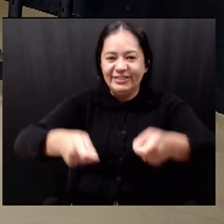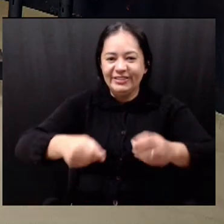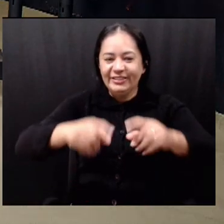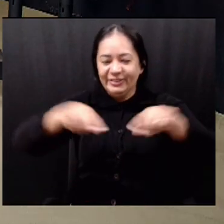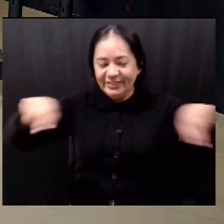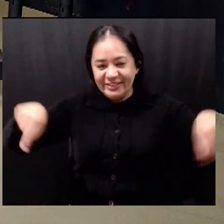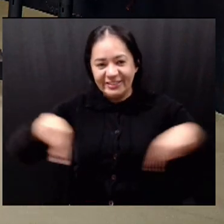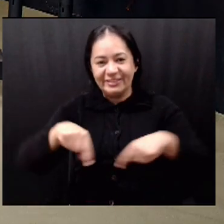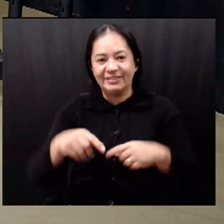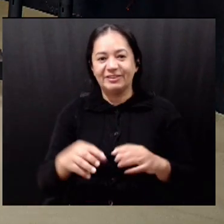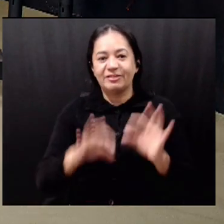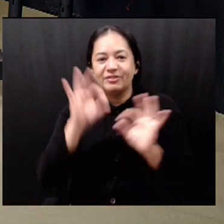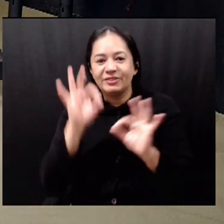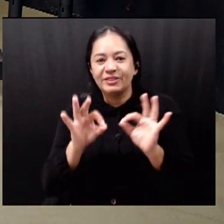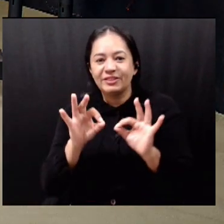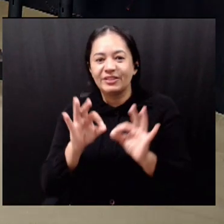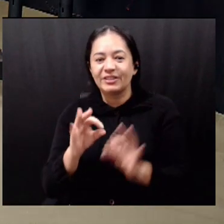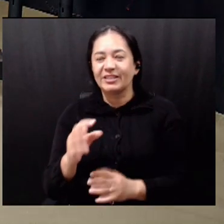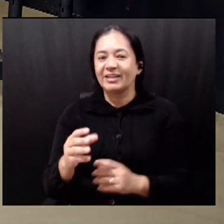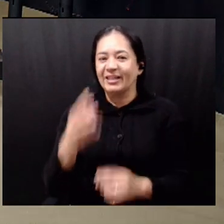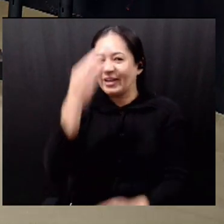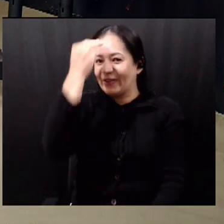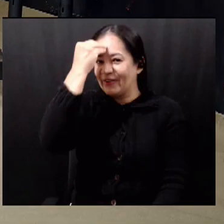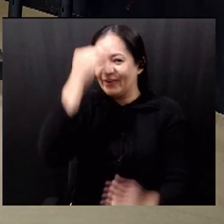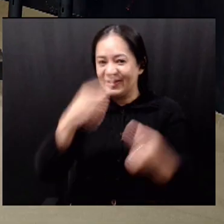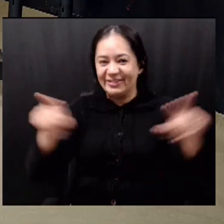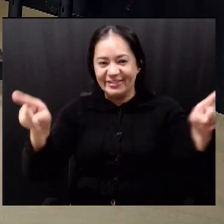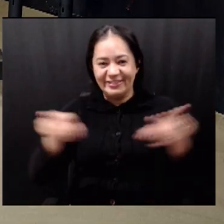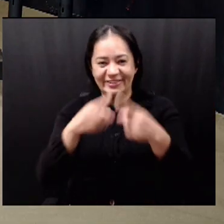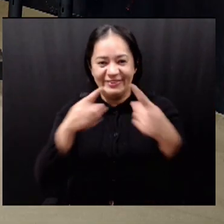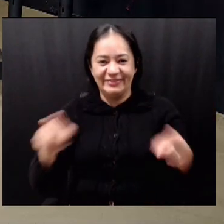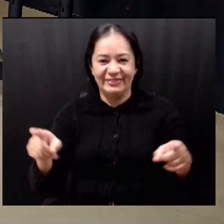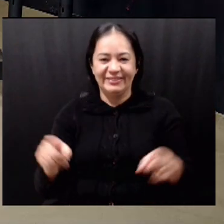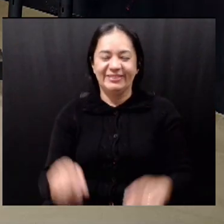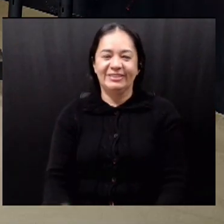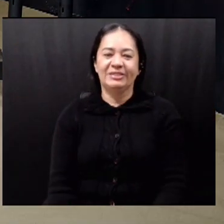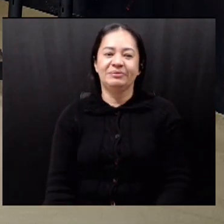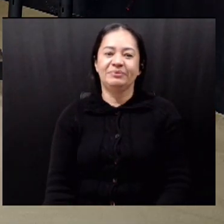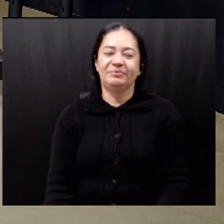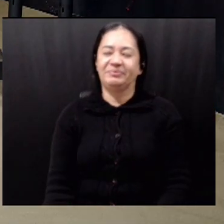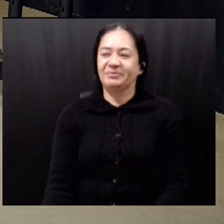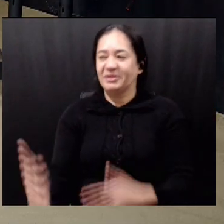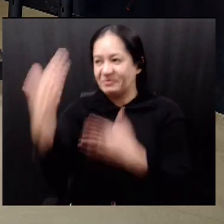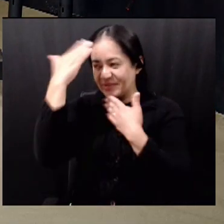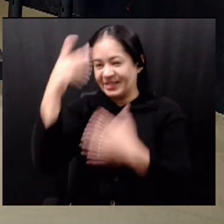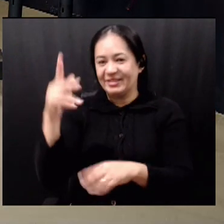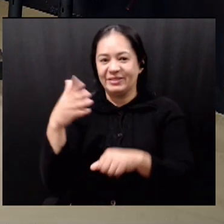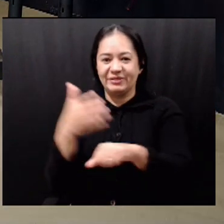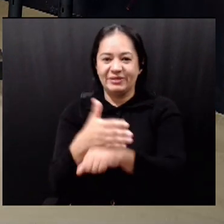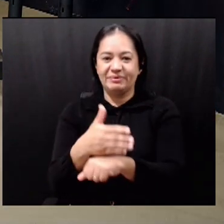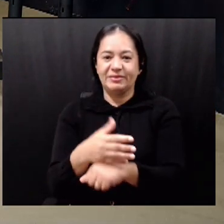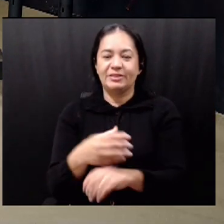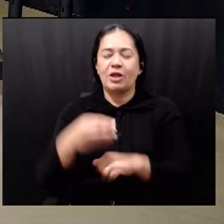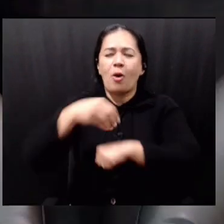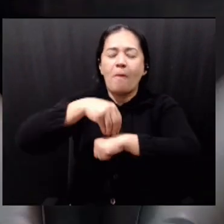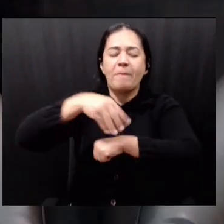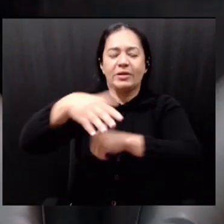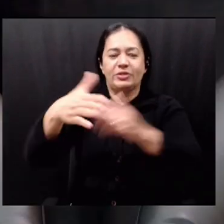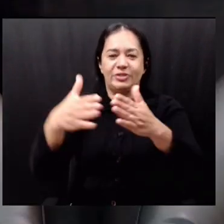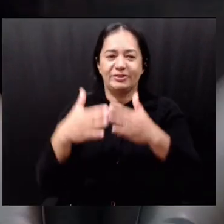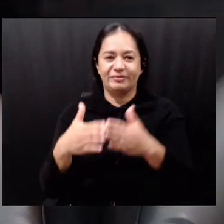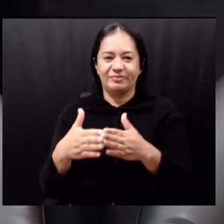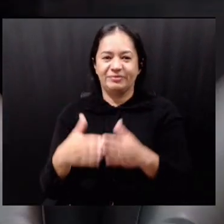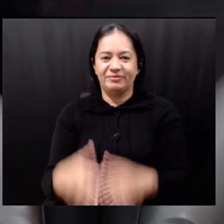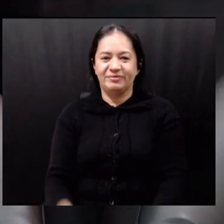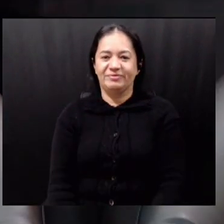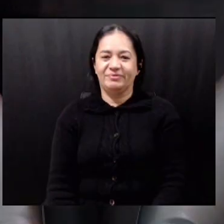música de um filme pra gente cantar depois, não é isso? Obrigada, viu, Beatriz, pela sua presença, pela sua participação. Deixa uma dica aí para os nossos responsáveis